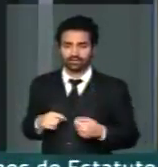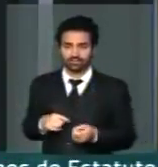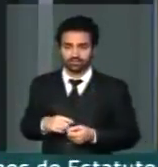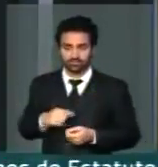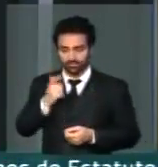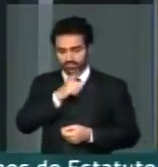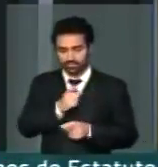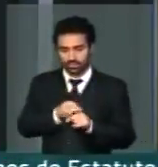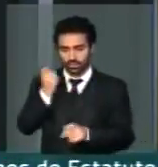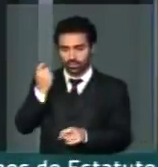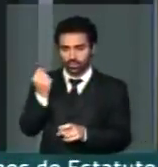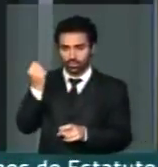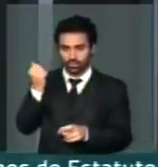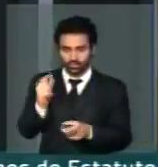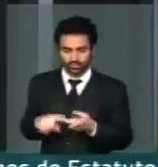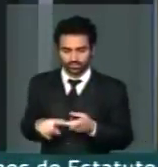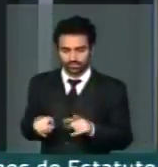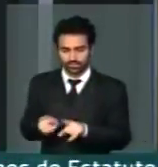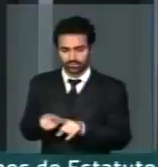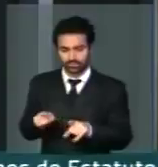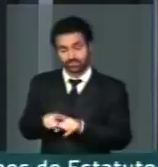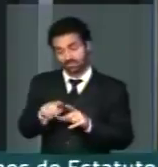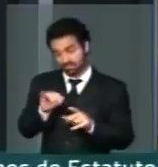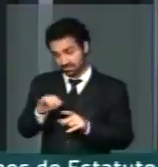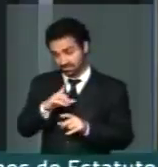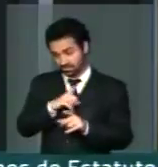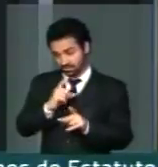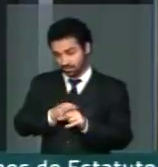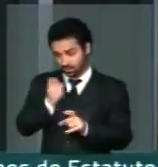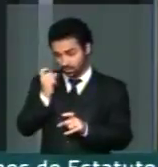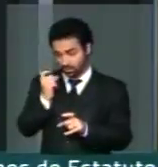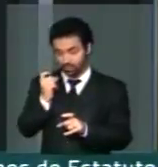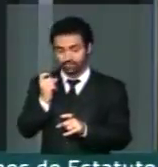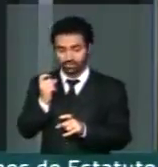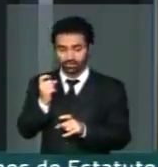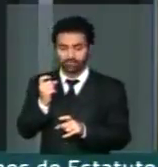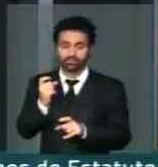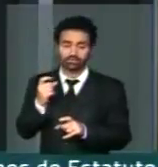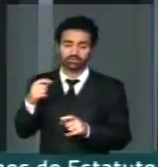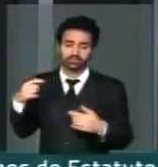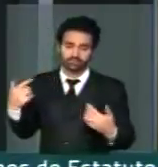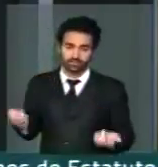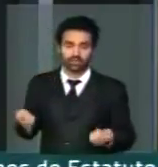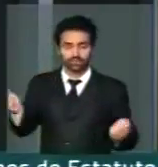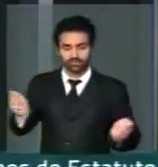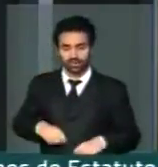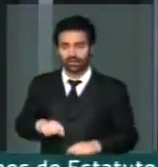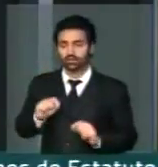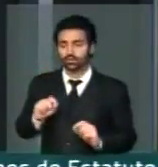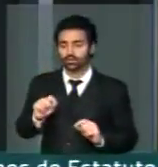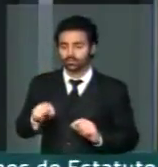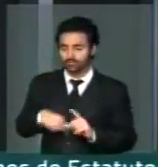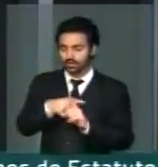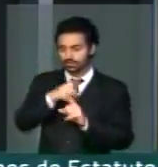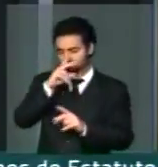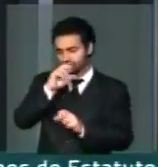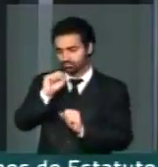ocasionar lucros e, ocasionando lucros, mais uma vez, concentração de